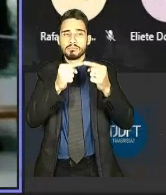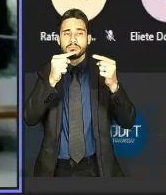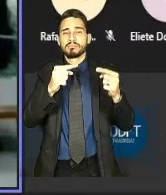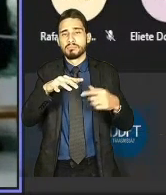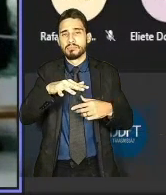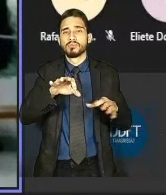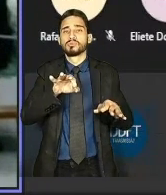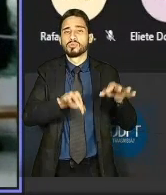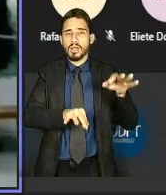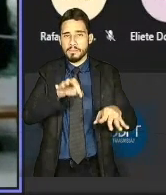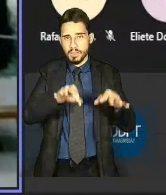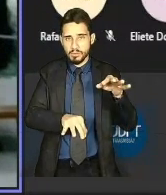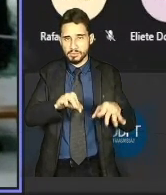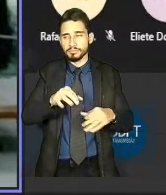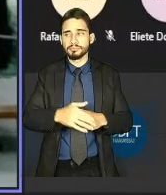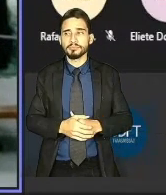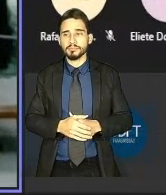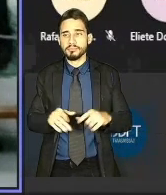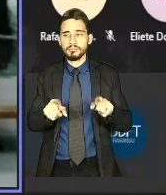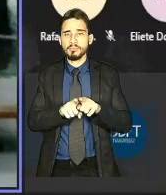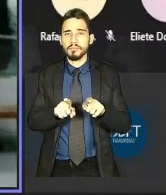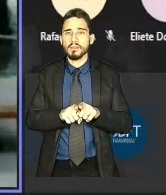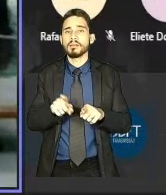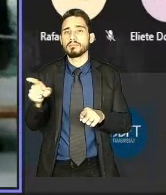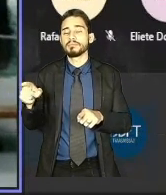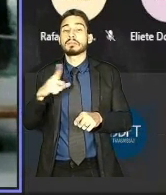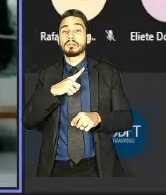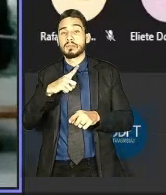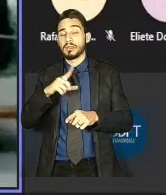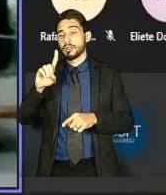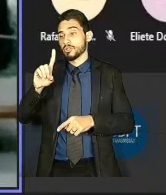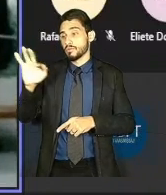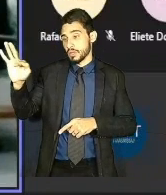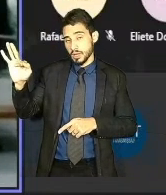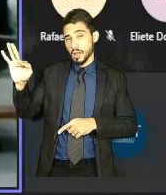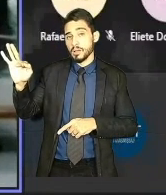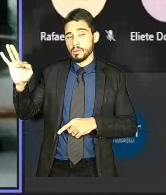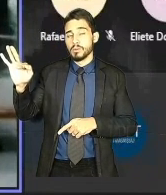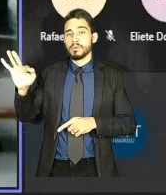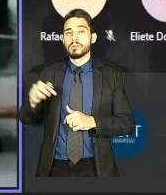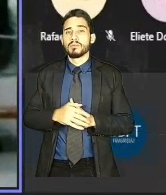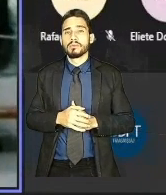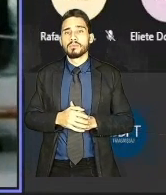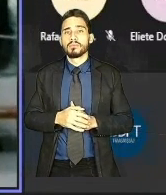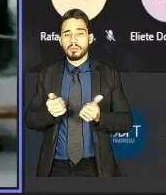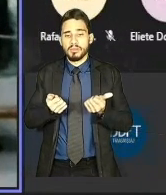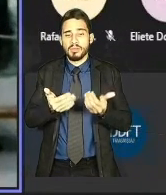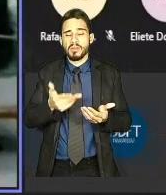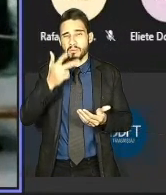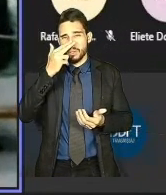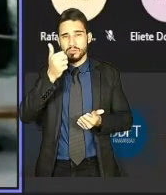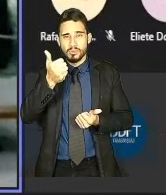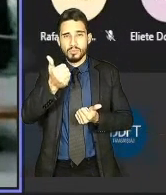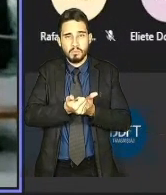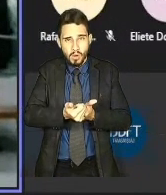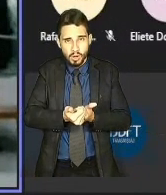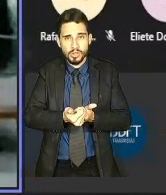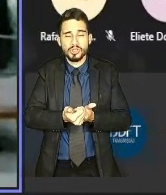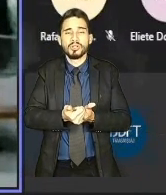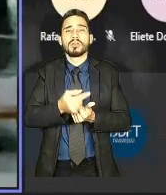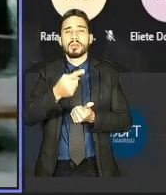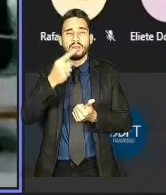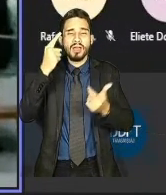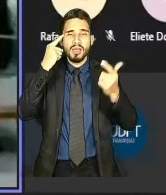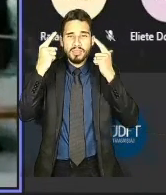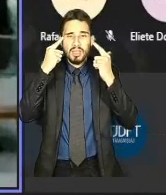os fatos no julgamento ante a ausência de similitude entre a questão fundiária do Distrito Federal e a hipótese fática que deu suporte à